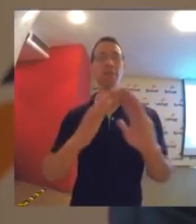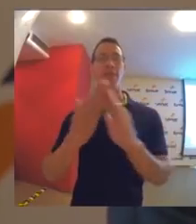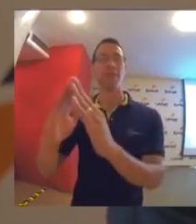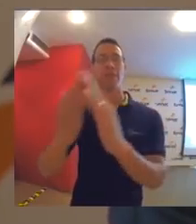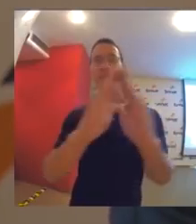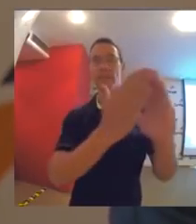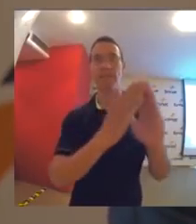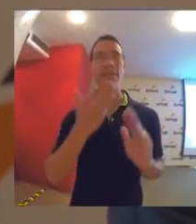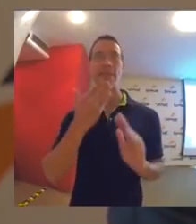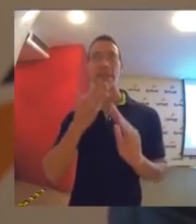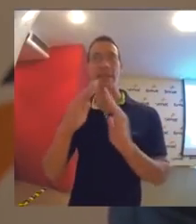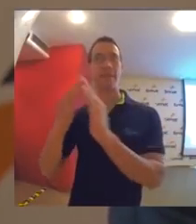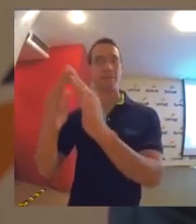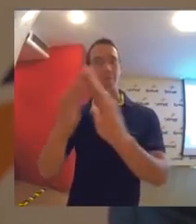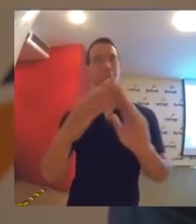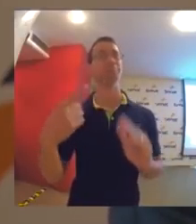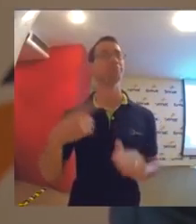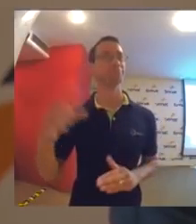nós servimos.